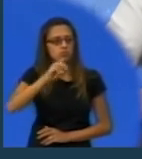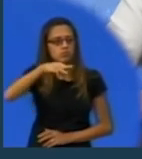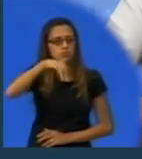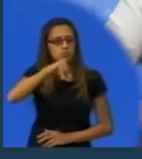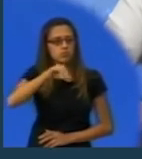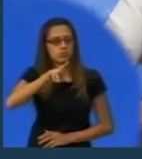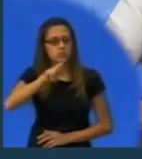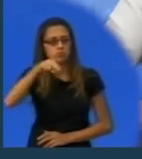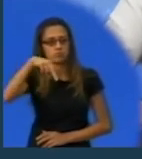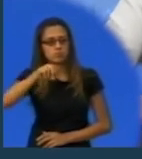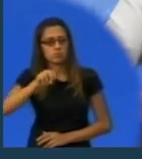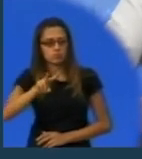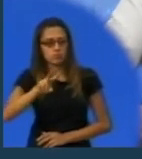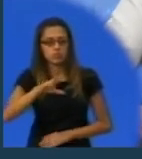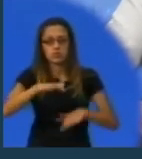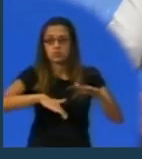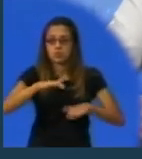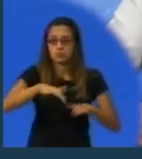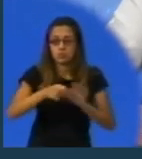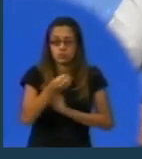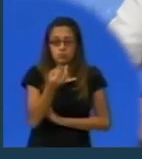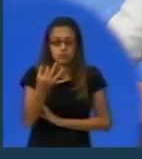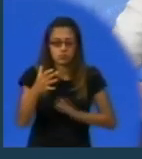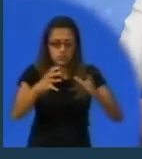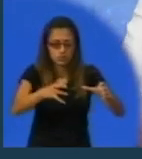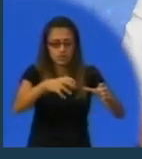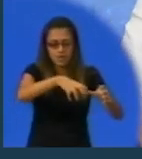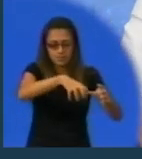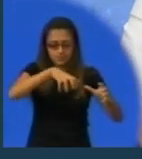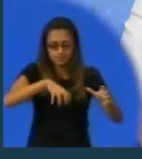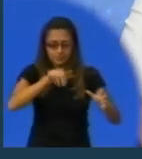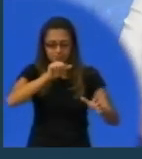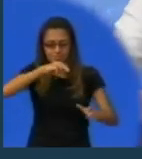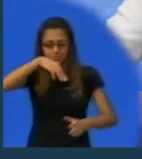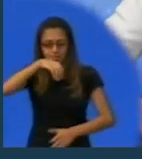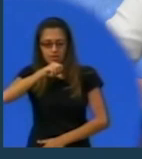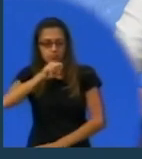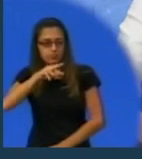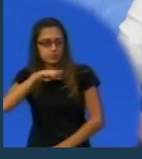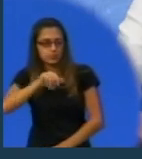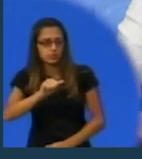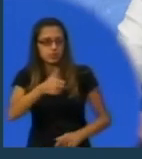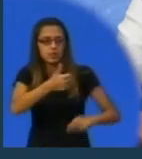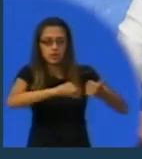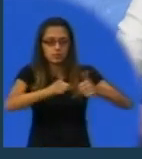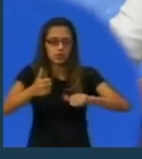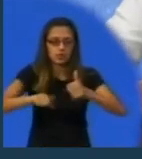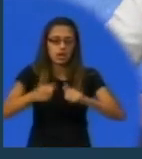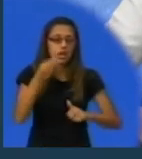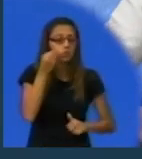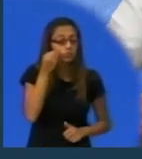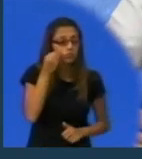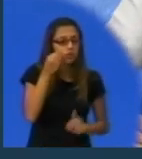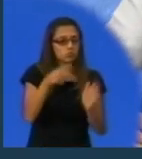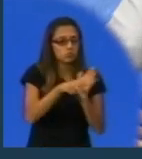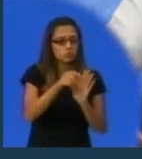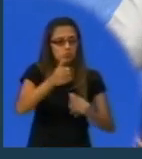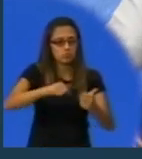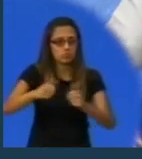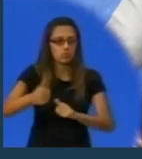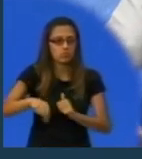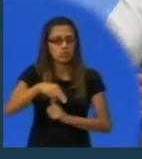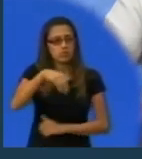amostras que você tem lá. Esses testes, eles vão testar a normalidade, eles vão avaliar a normalidade por meio de um nível